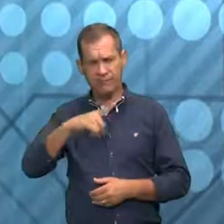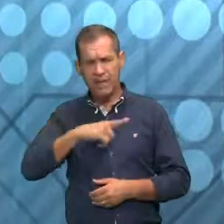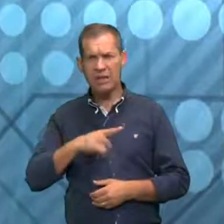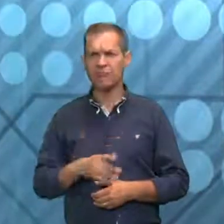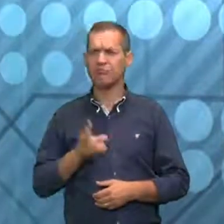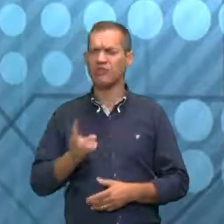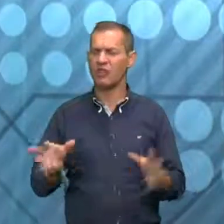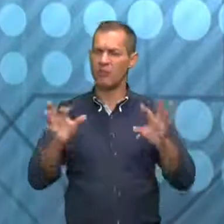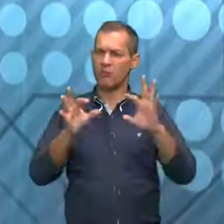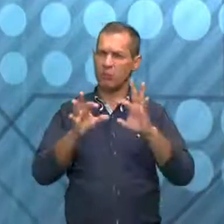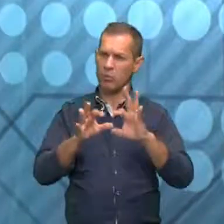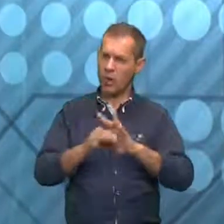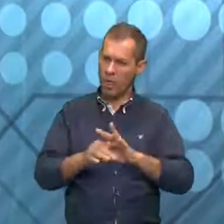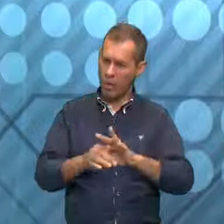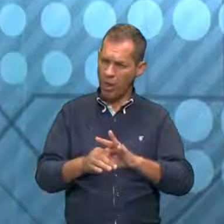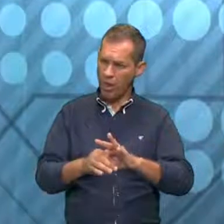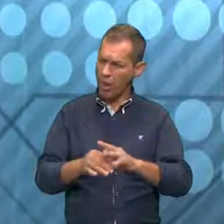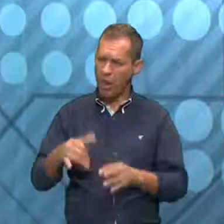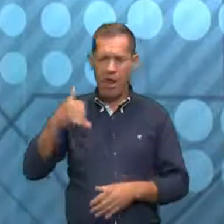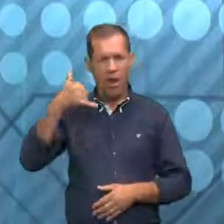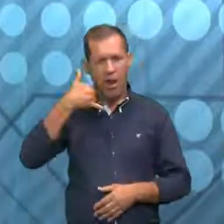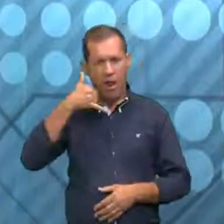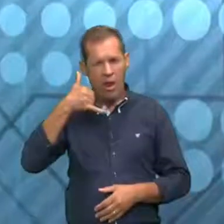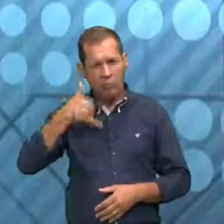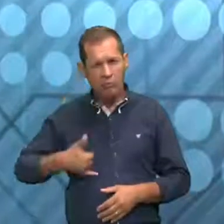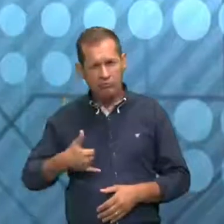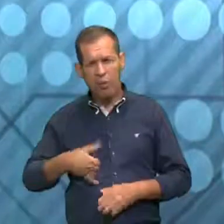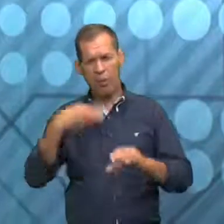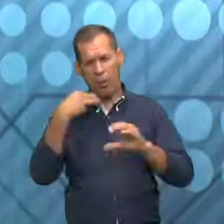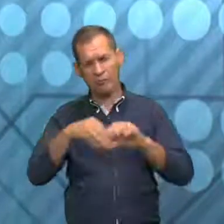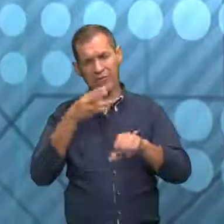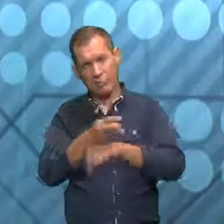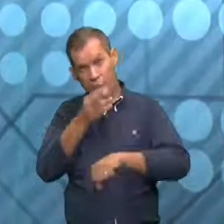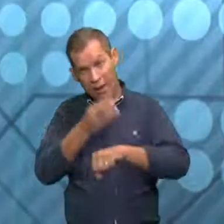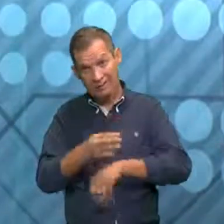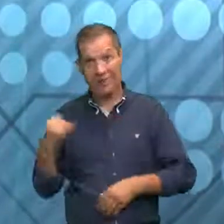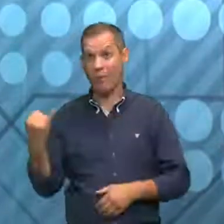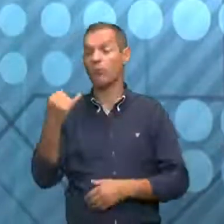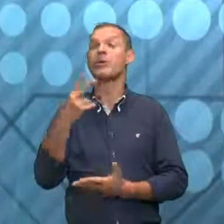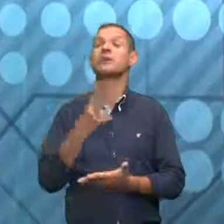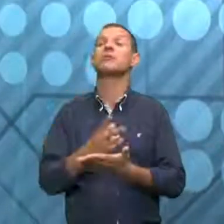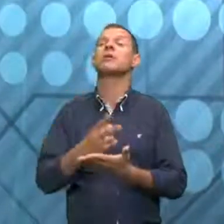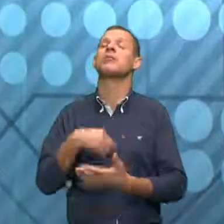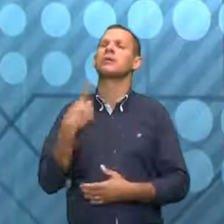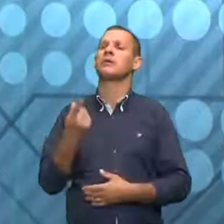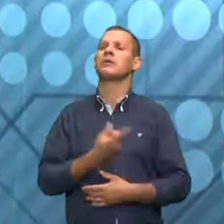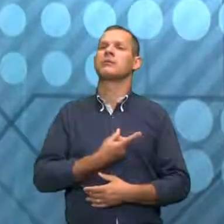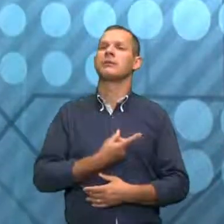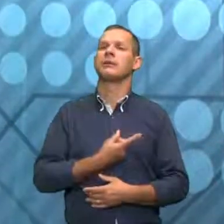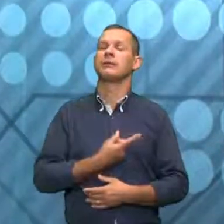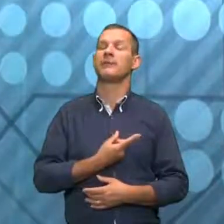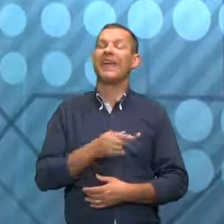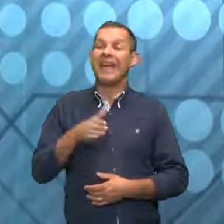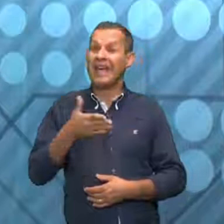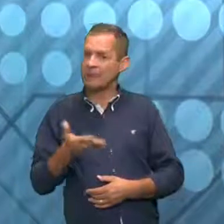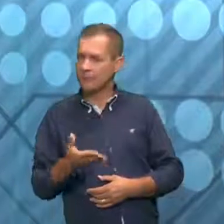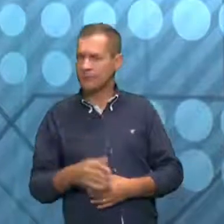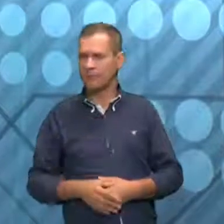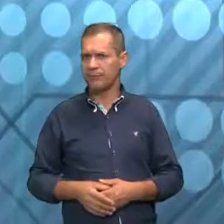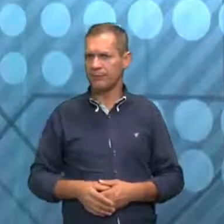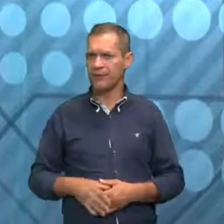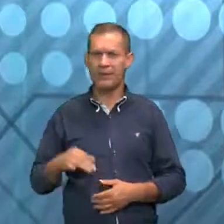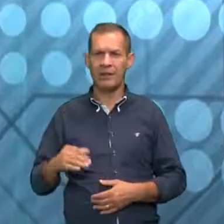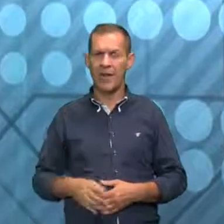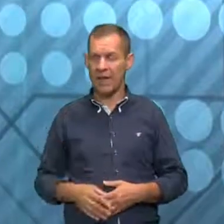todo conectado, falando no celular, mandando mensagem, mandando WhatsApp. Isso é muito importante para a gente. Então,